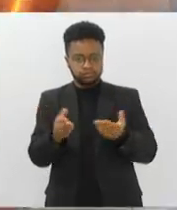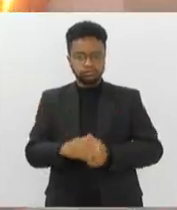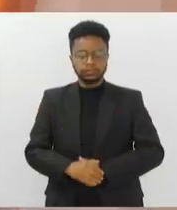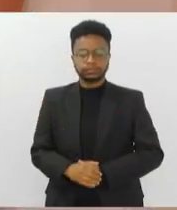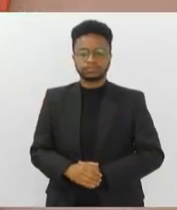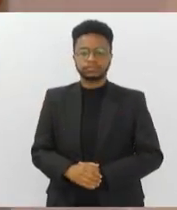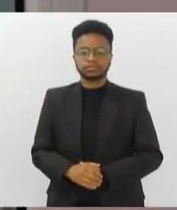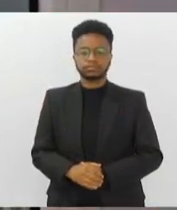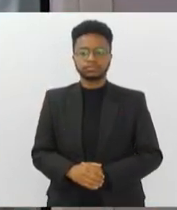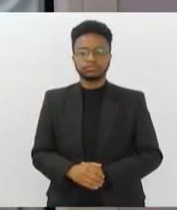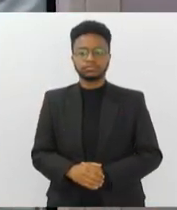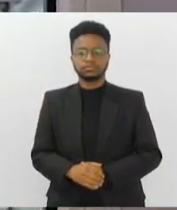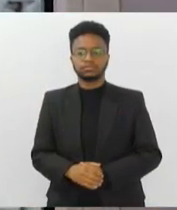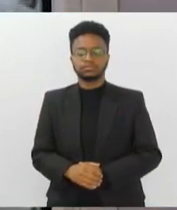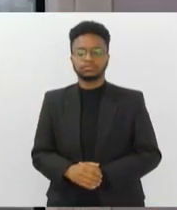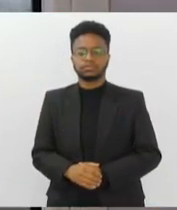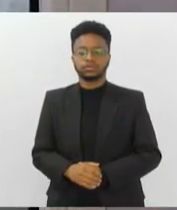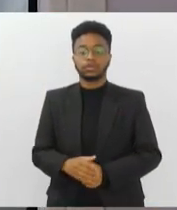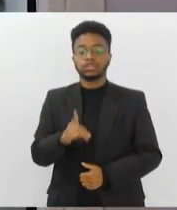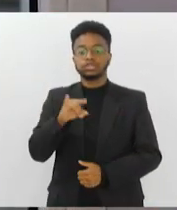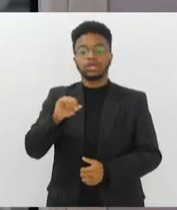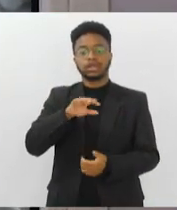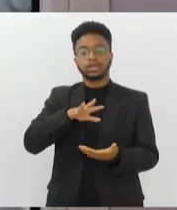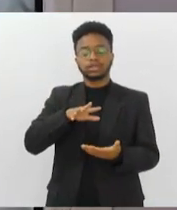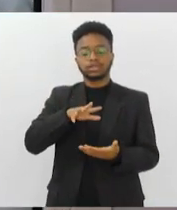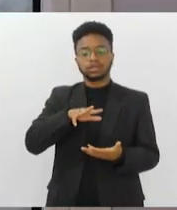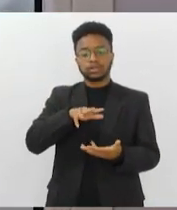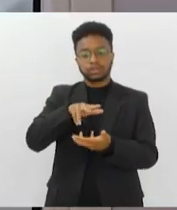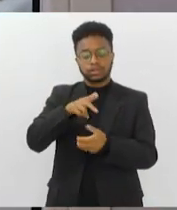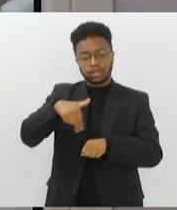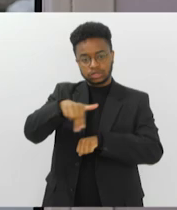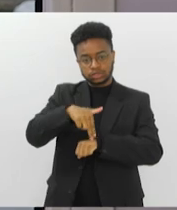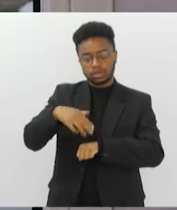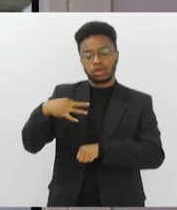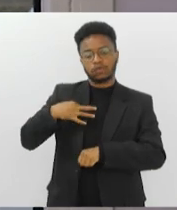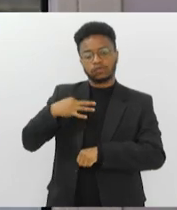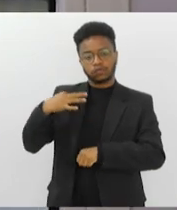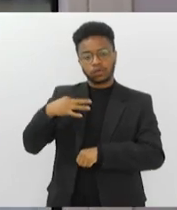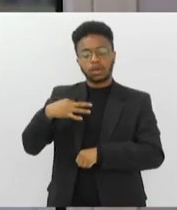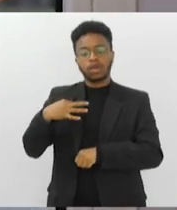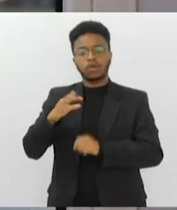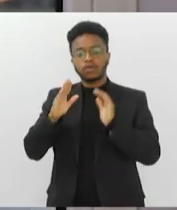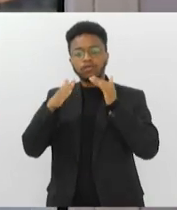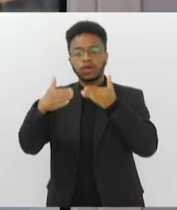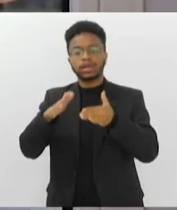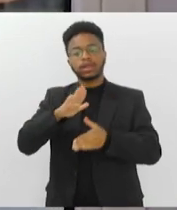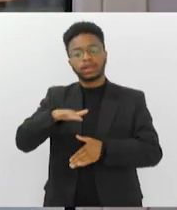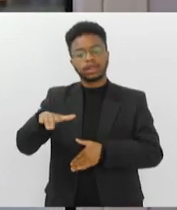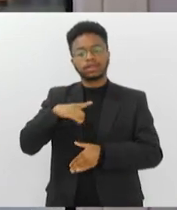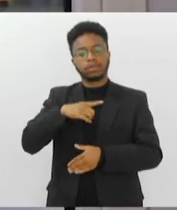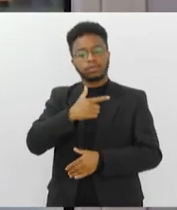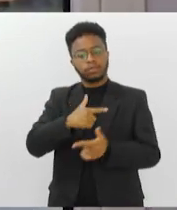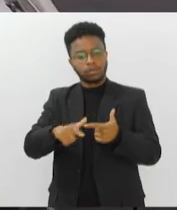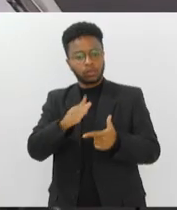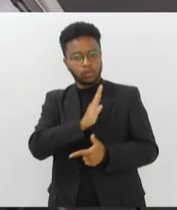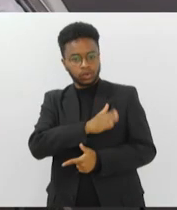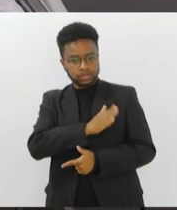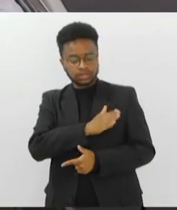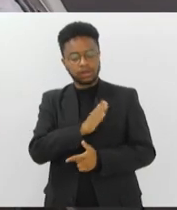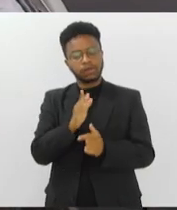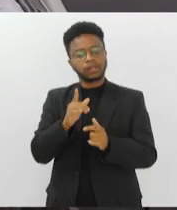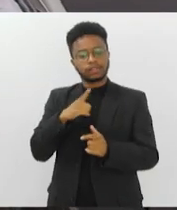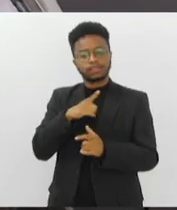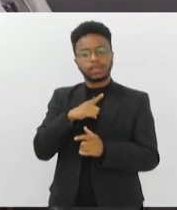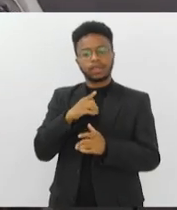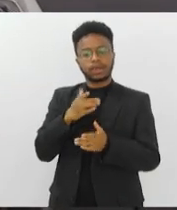selecom.org.br. No Dia Nacional do Voluntariado, dentistas do Procriança Cardíaca mostram dedicação ao atender crianças com doenças